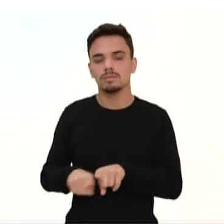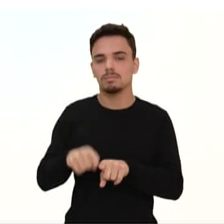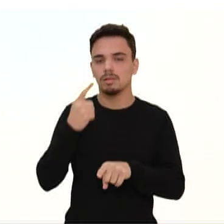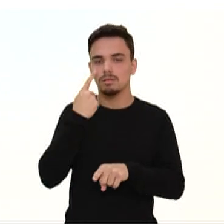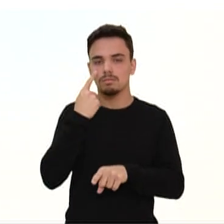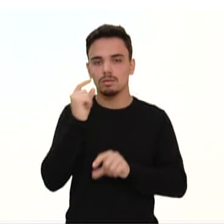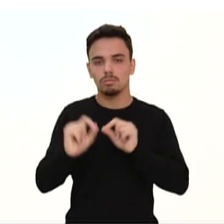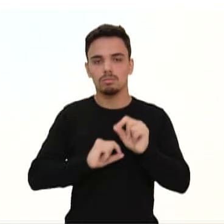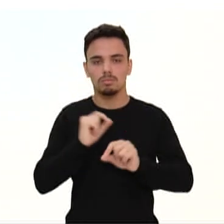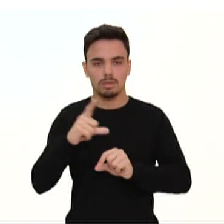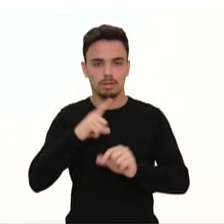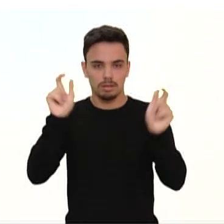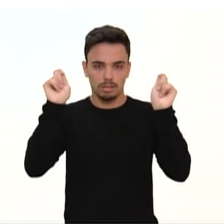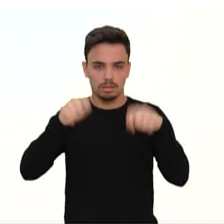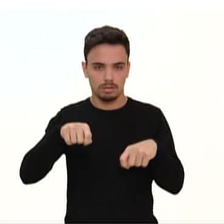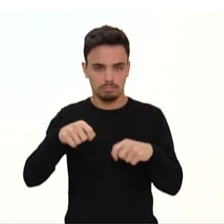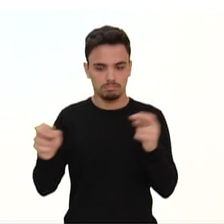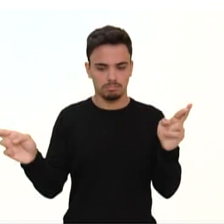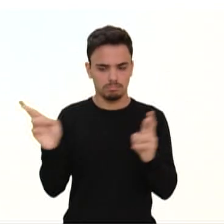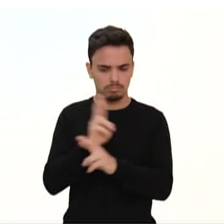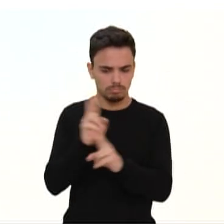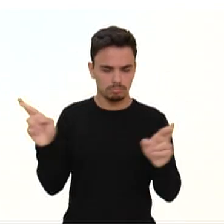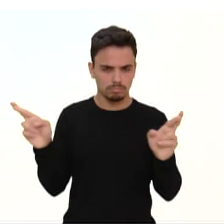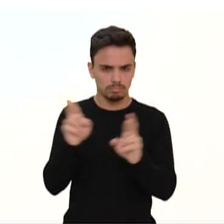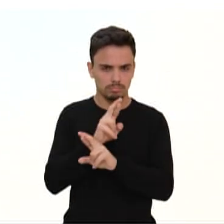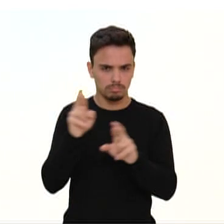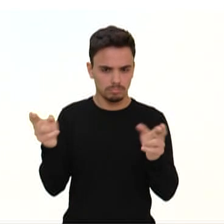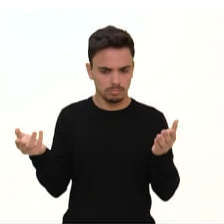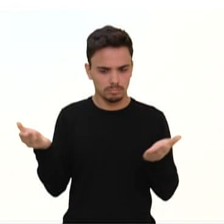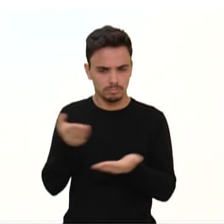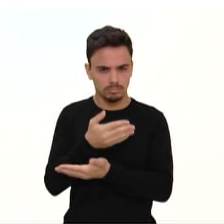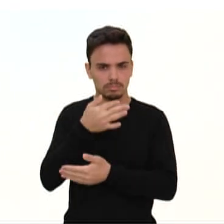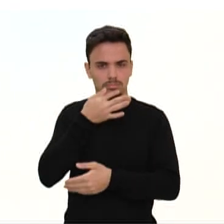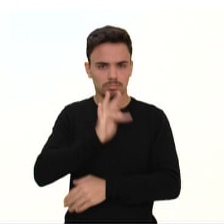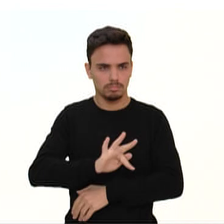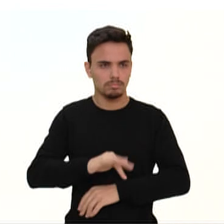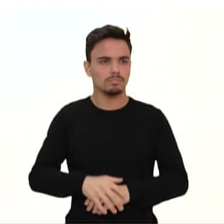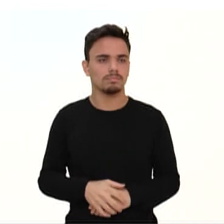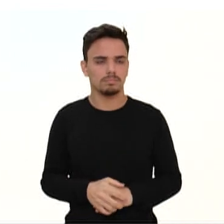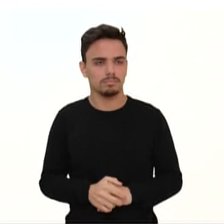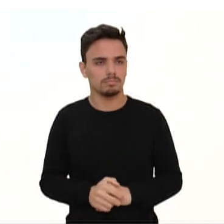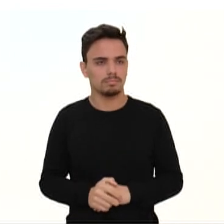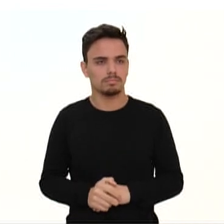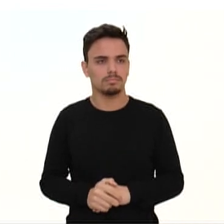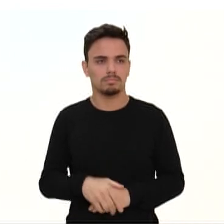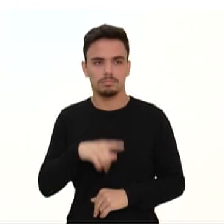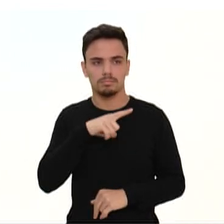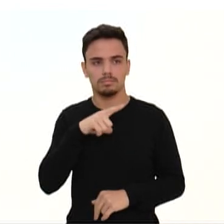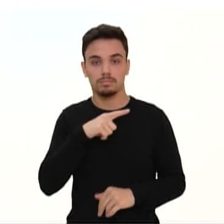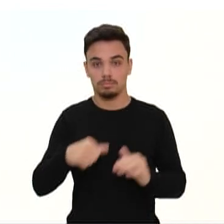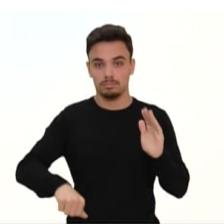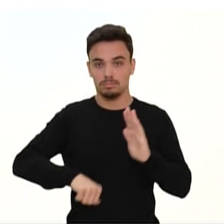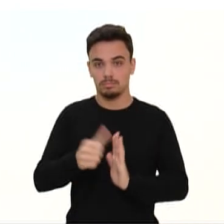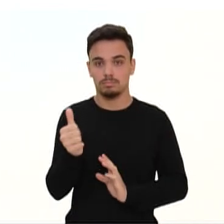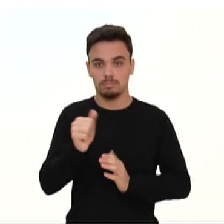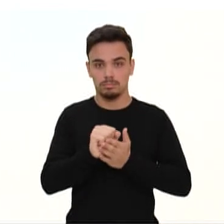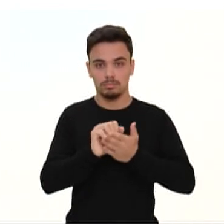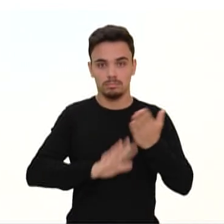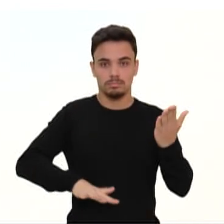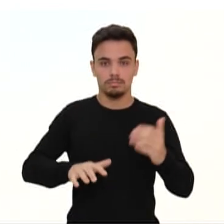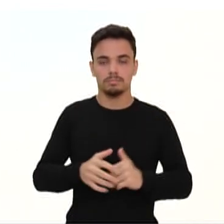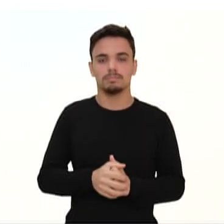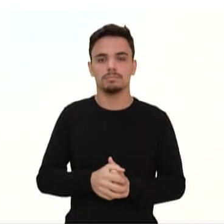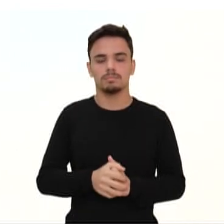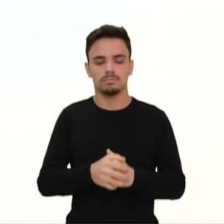que existe a possibilidade de relação com o pensamento de Freud. Então aqui temos um primeiro exercício. O ponto